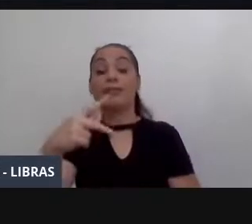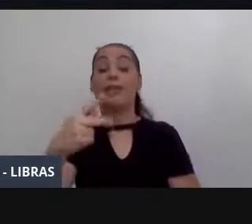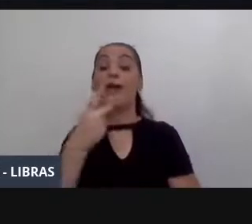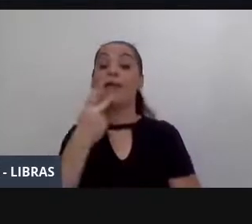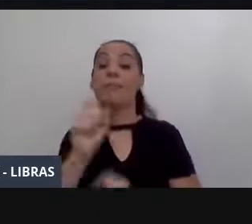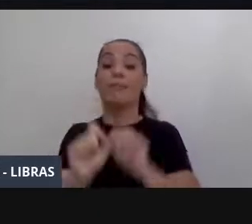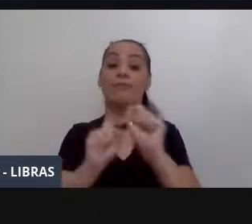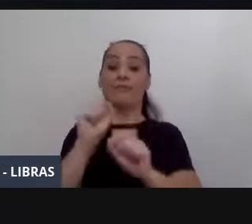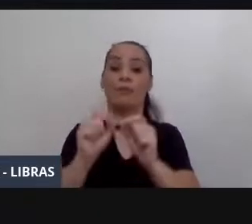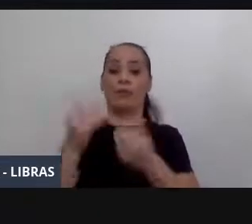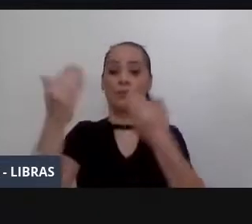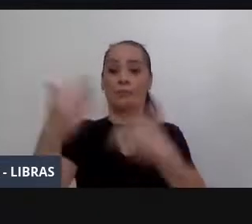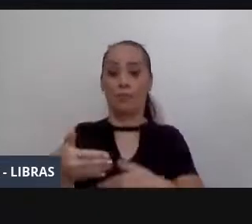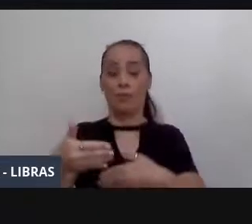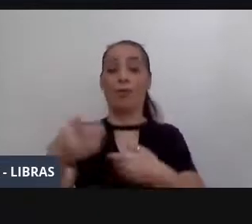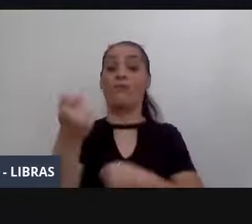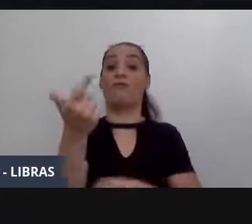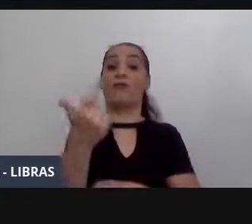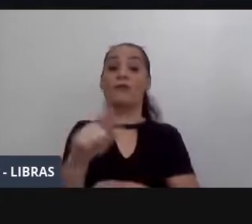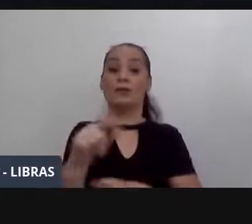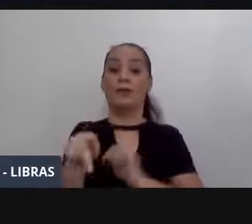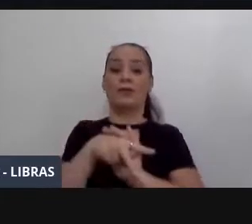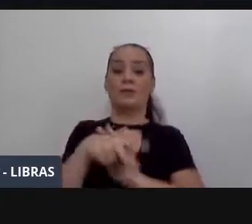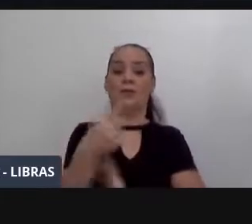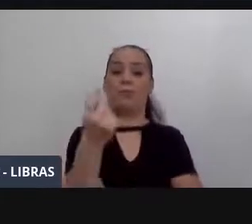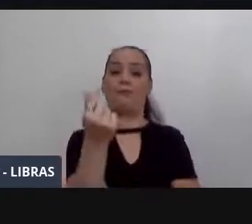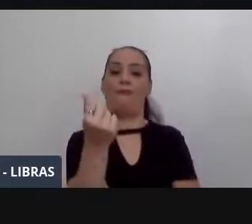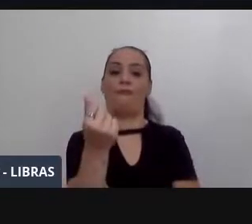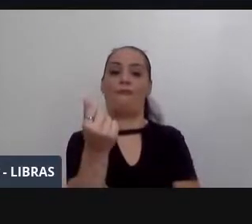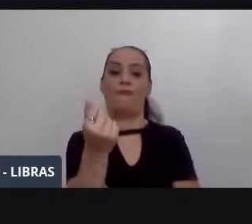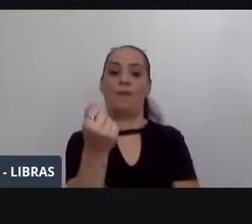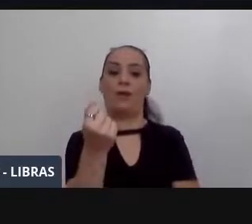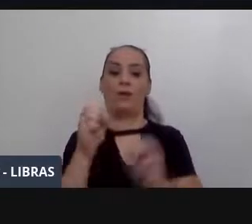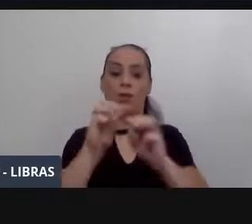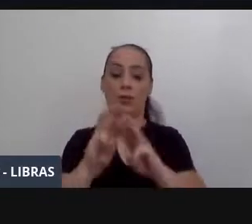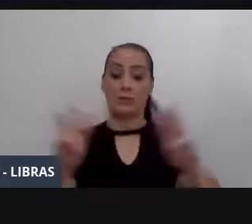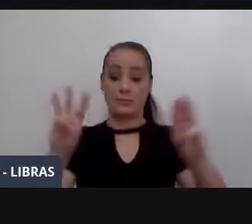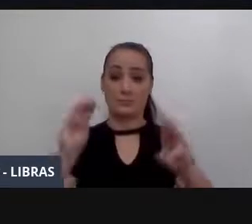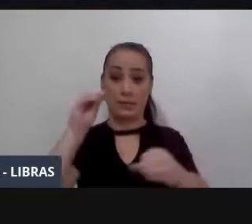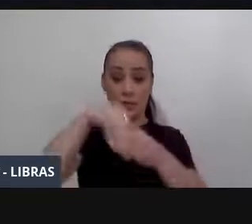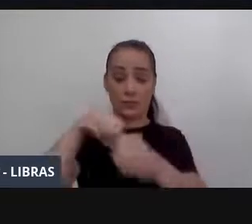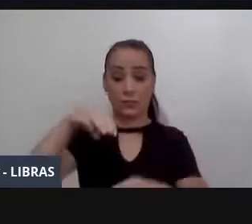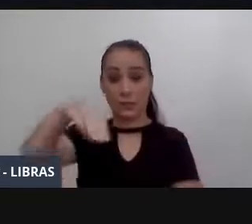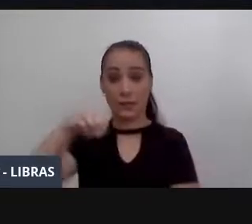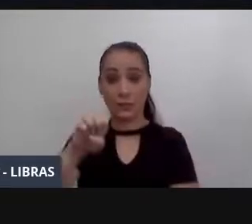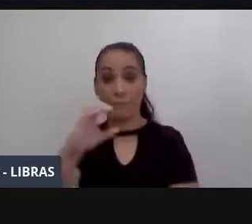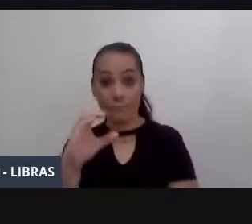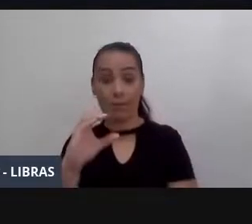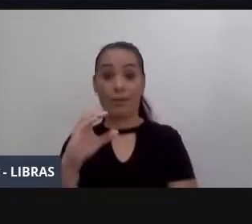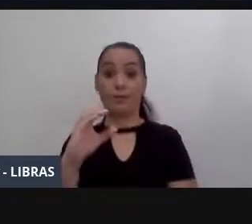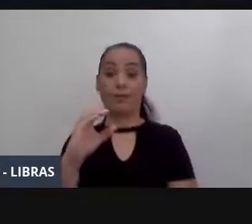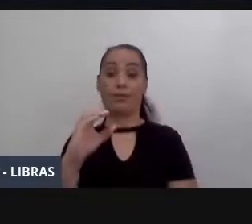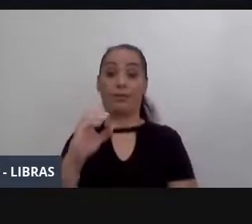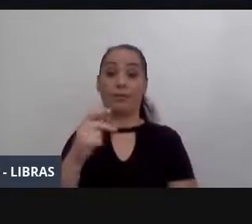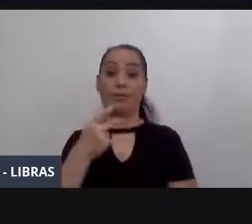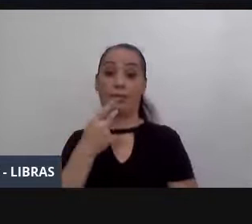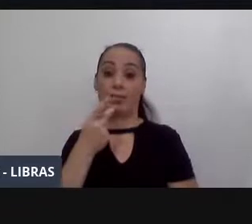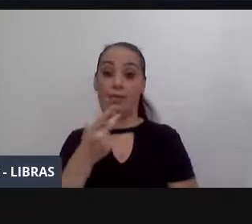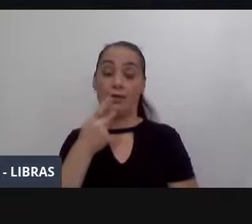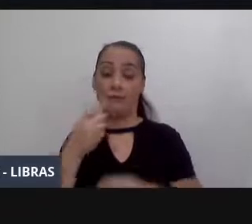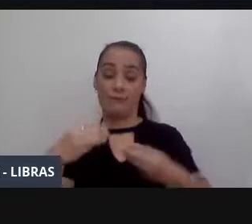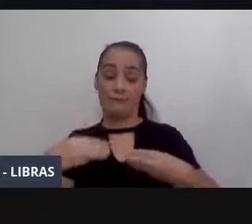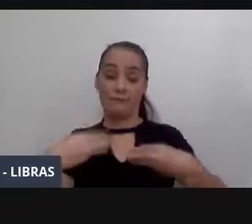com antecedência foi a questão do valor. Mas tem no próprio site do MEC uma fala do ex-ministro da Educação, Abraham